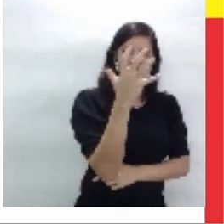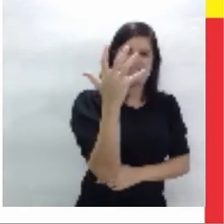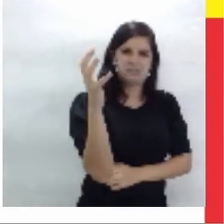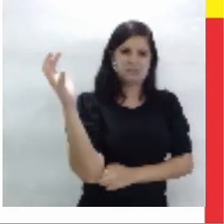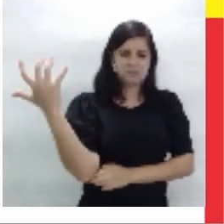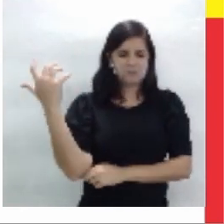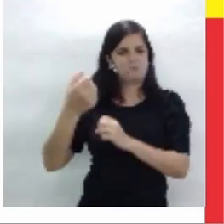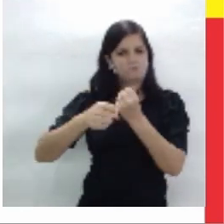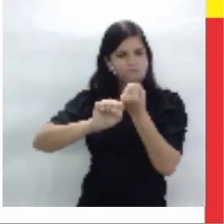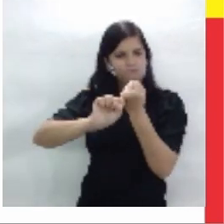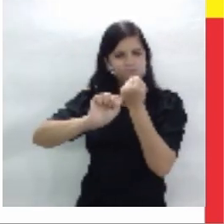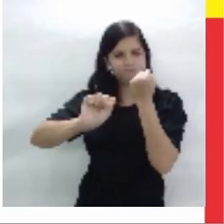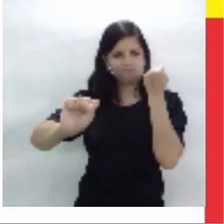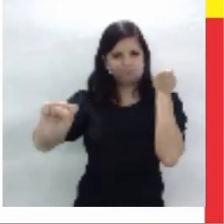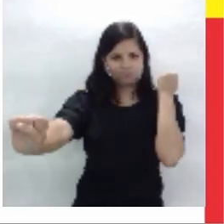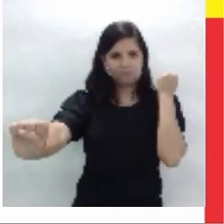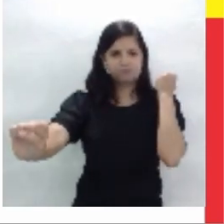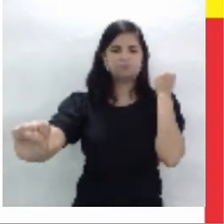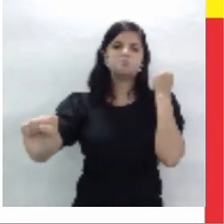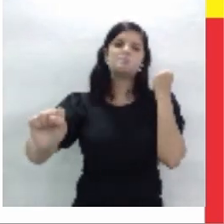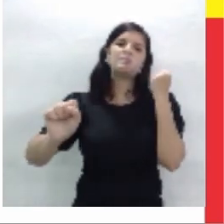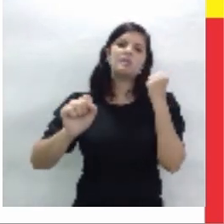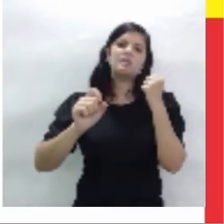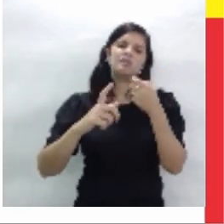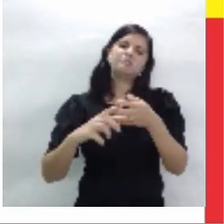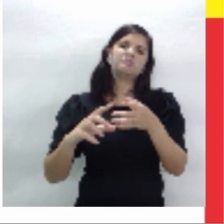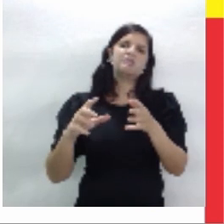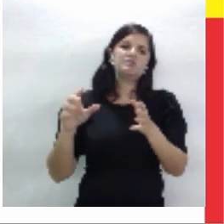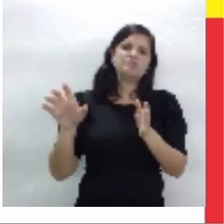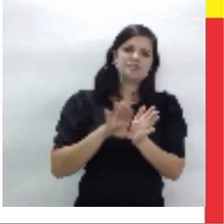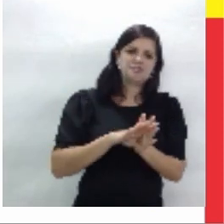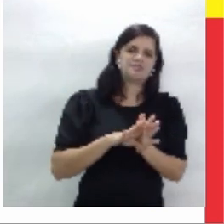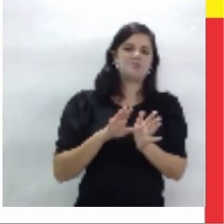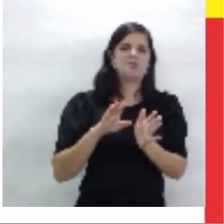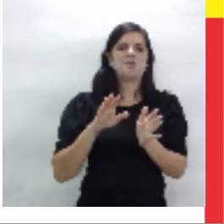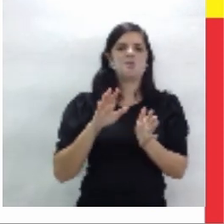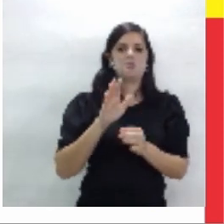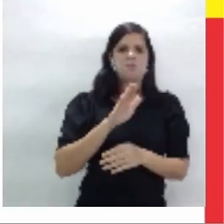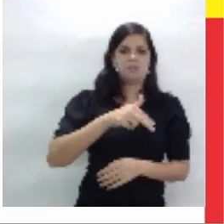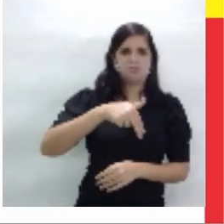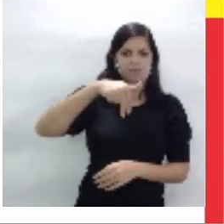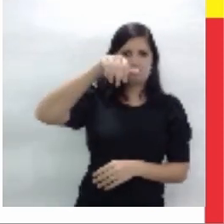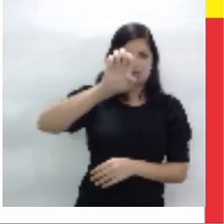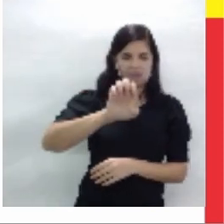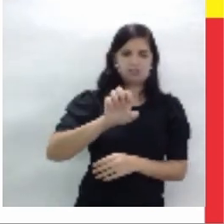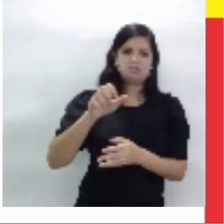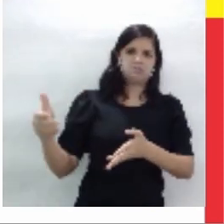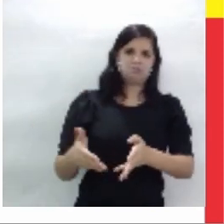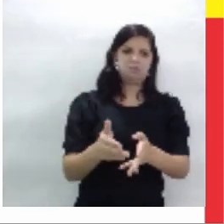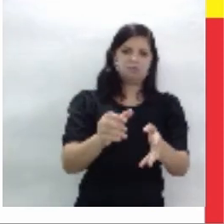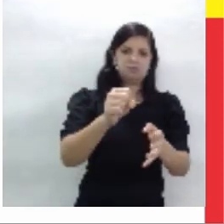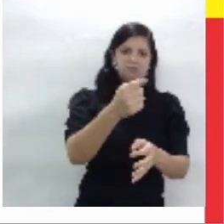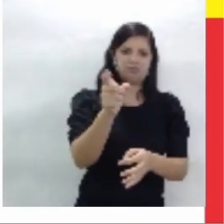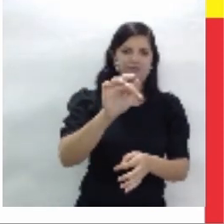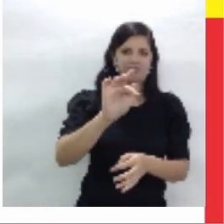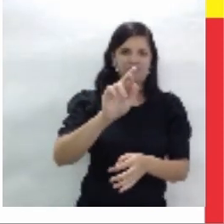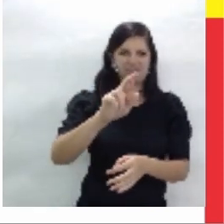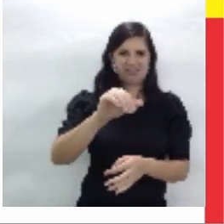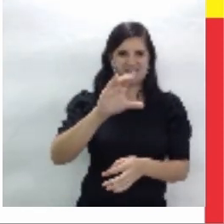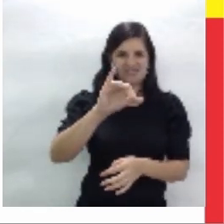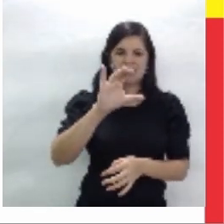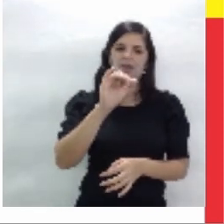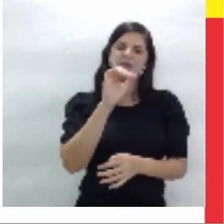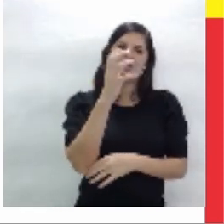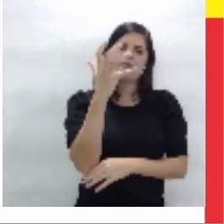seu redor, tá? Enquanto você chega no Rio São Francisco, na região nordeste, você percebe uma quantidade menor de